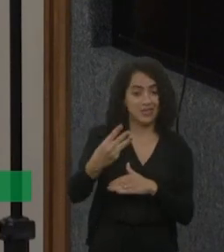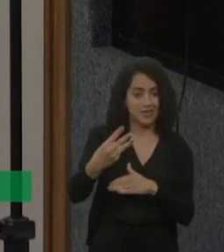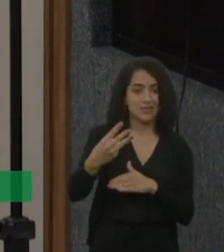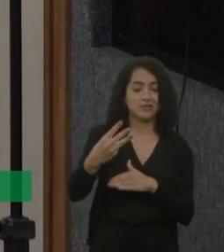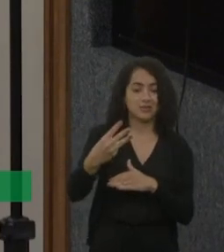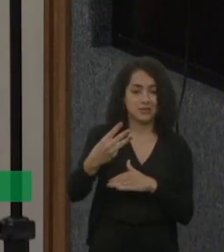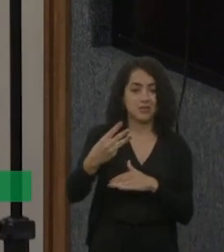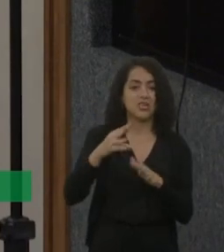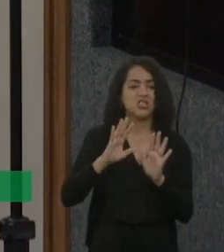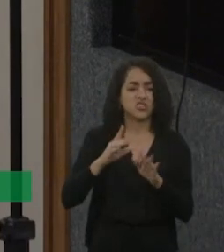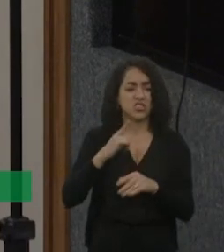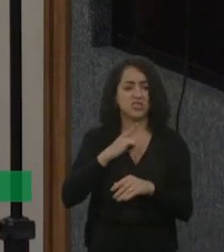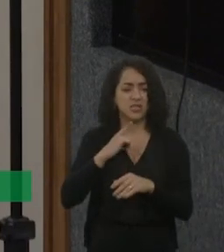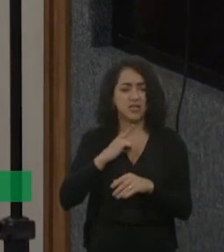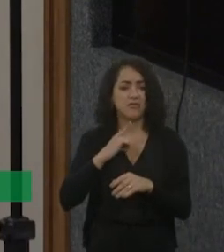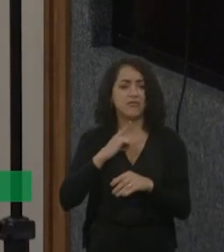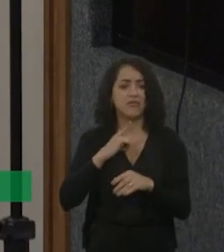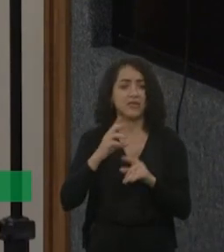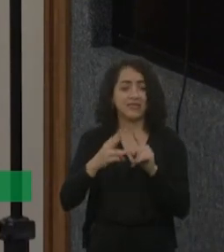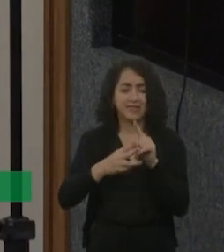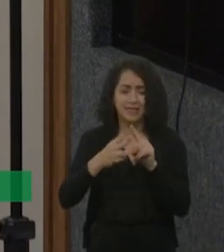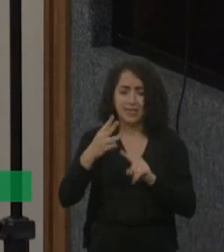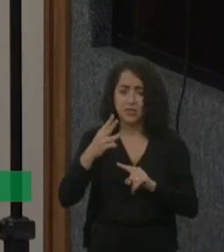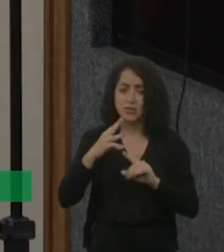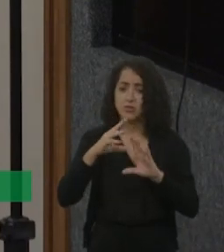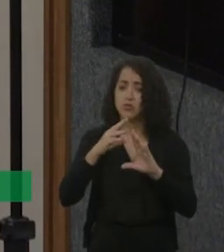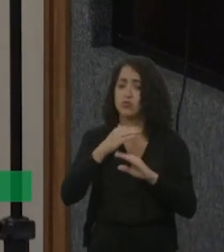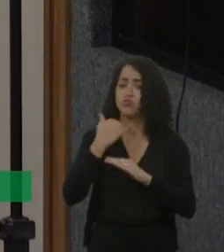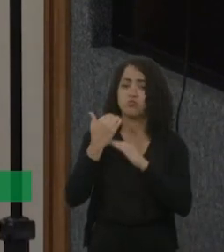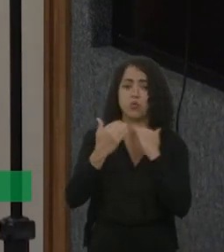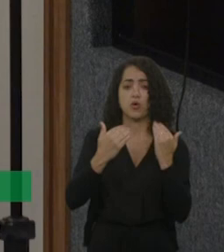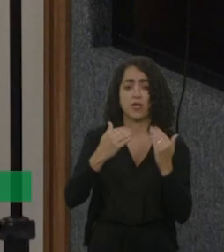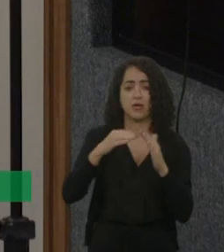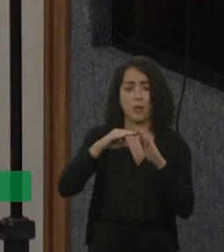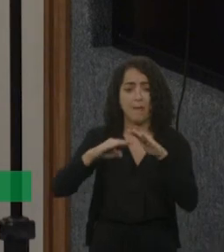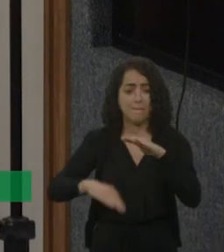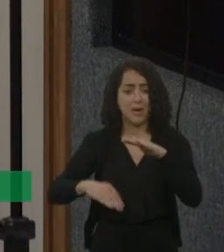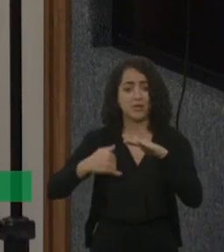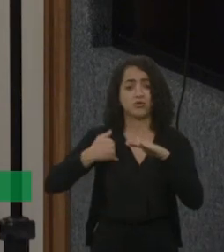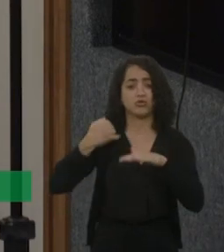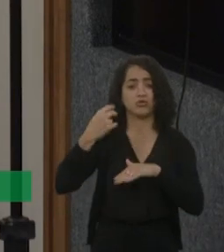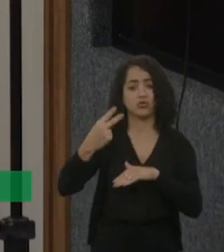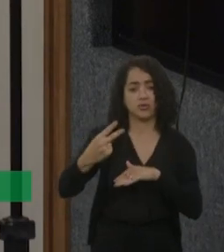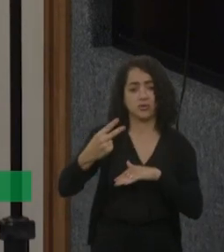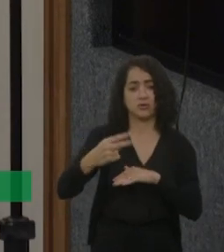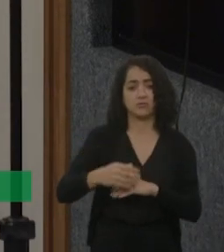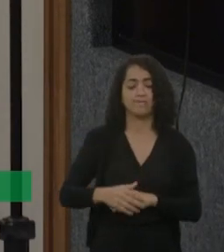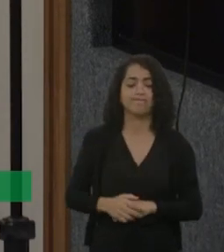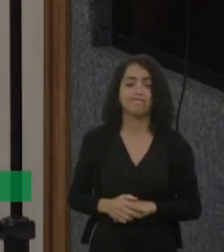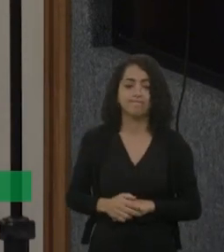já tive uns 3 pacientes, todos morreram, em menos de 2 anos até, infelizmente. Tá?